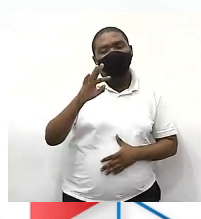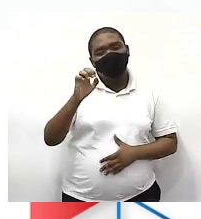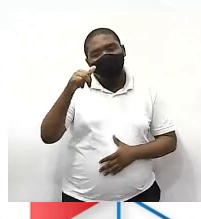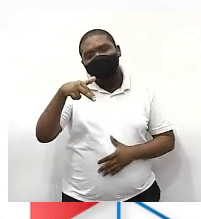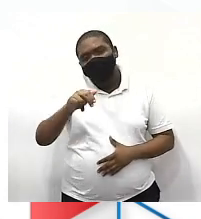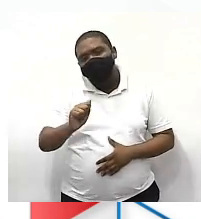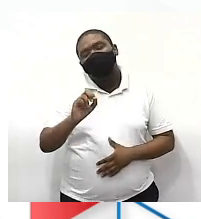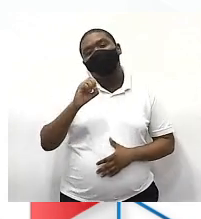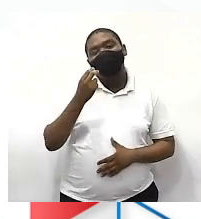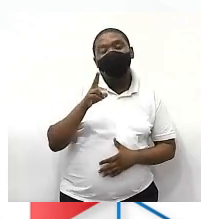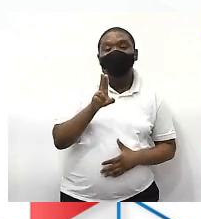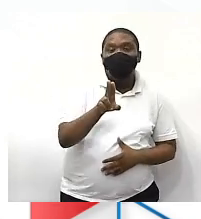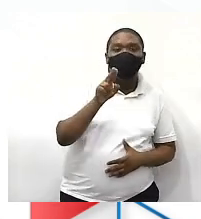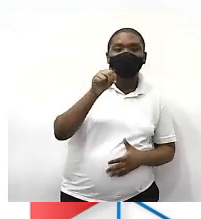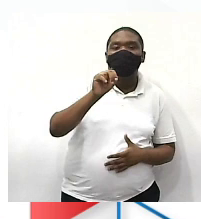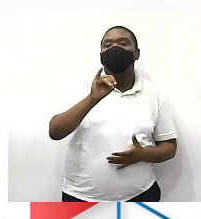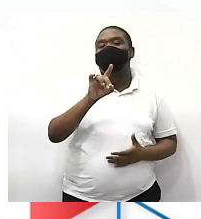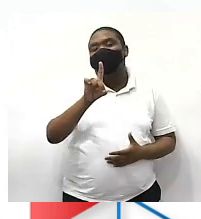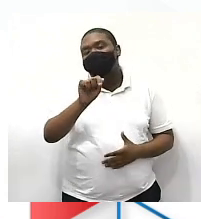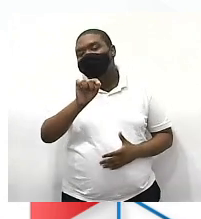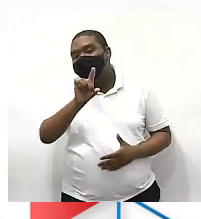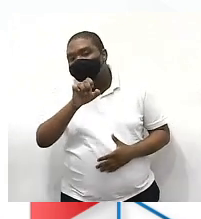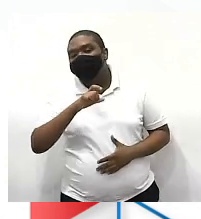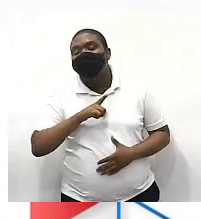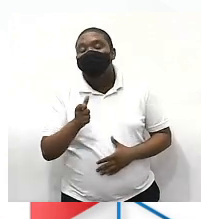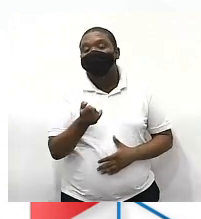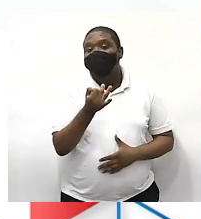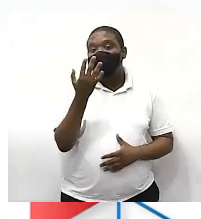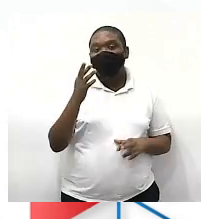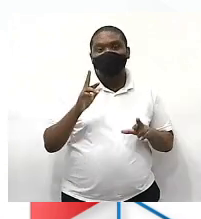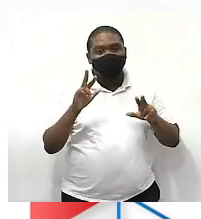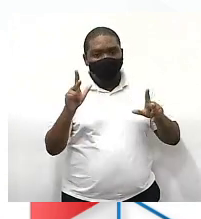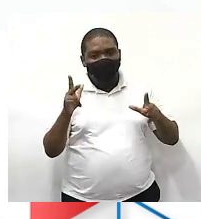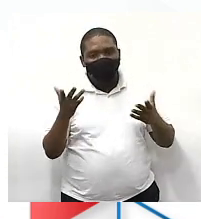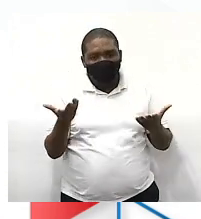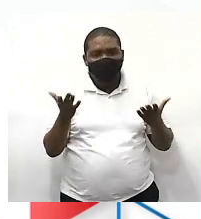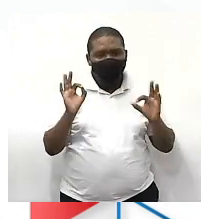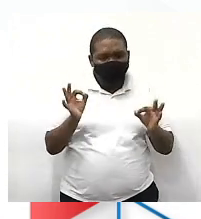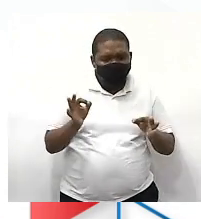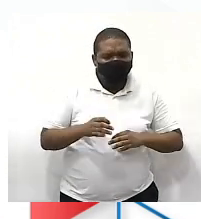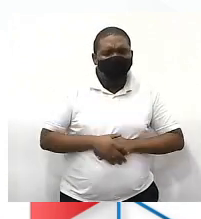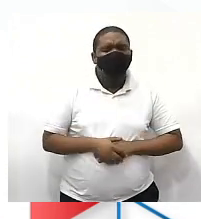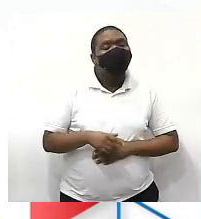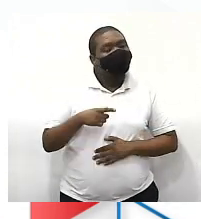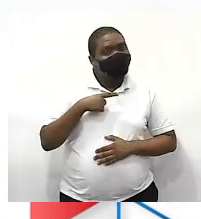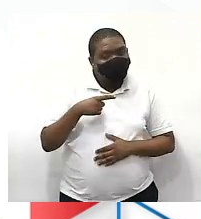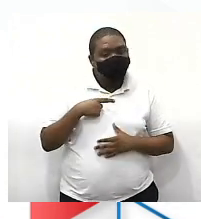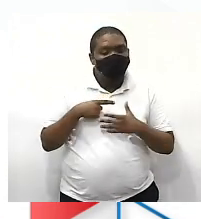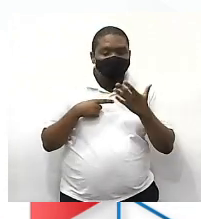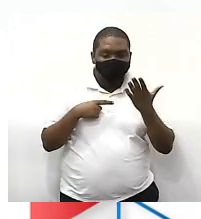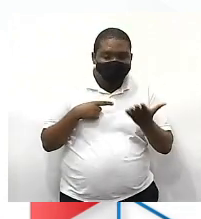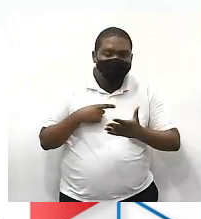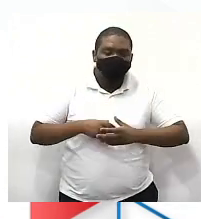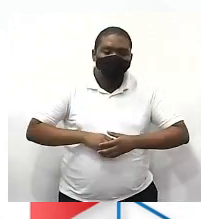uma quantidade diferente, tá bom? Acompanha comigo. Aí ele está na casa das centenas,